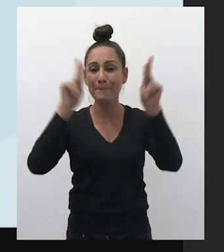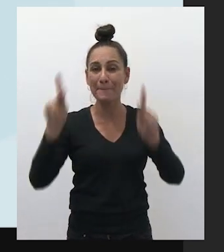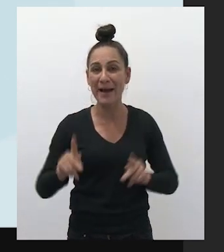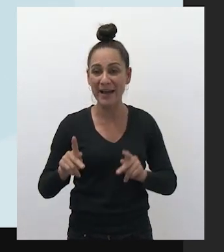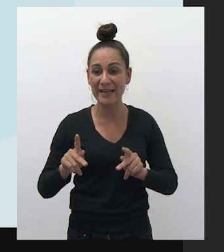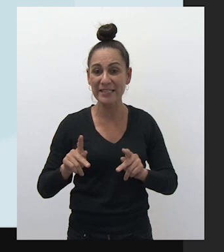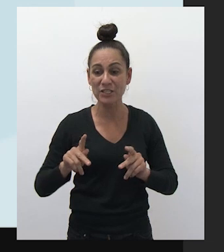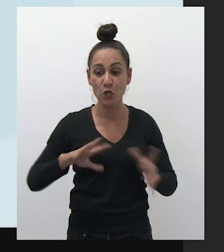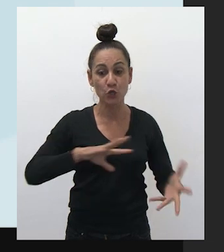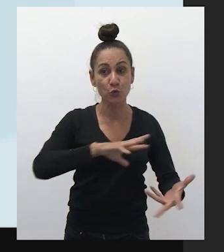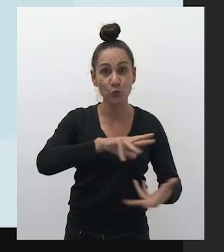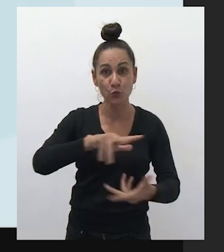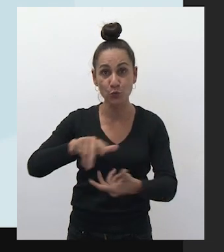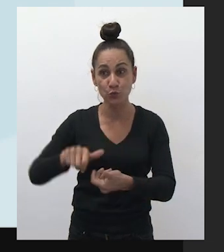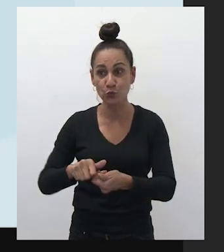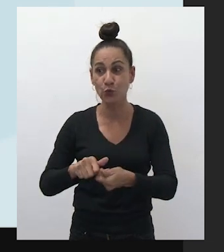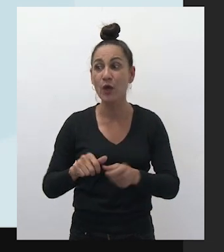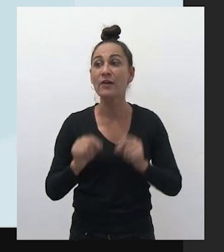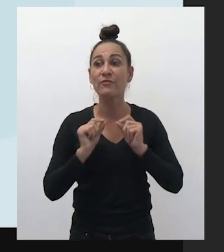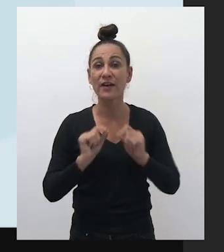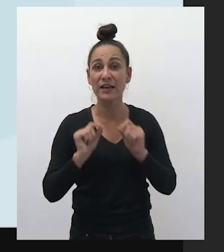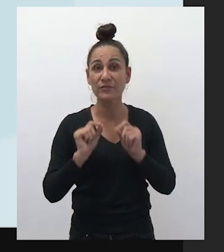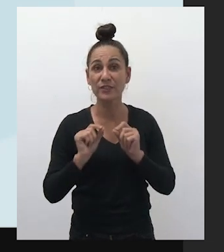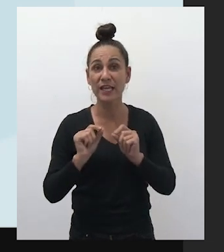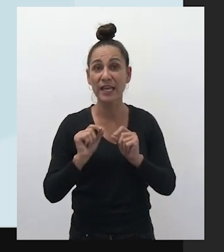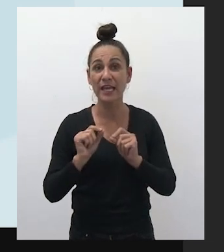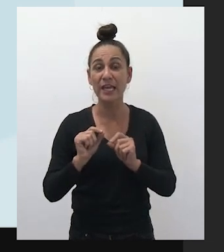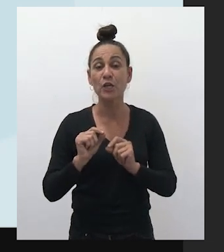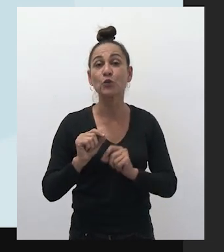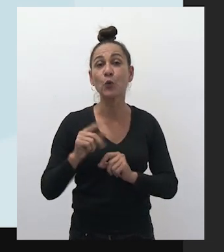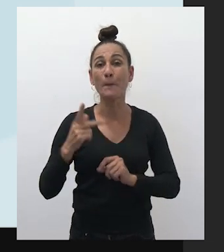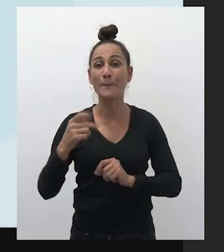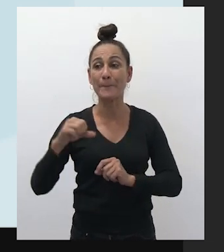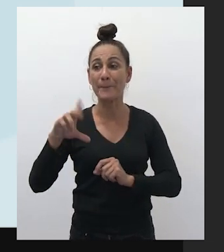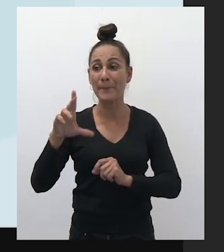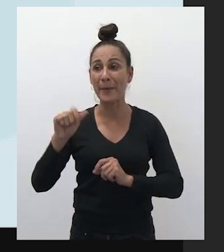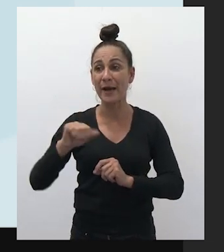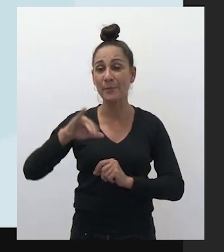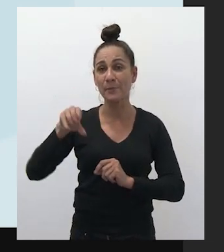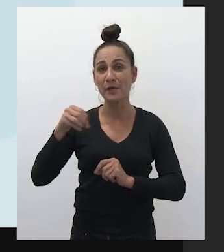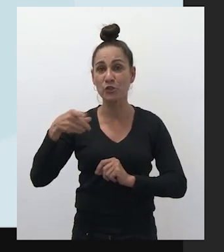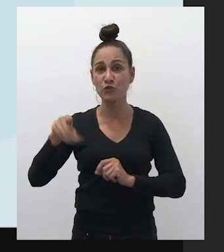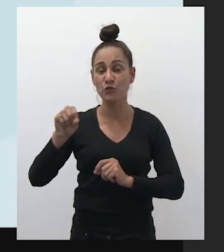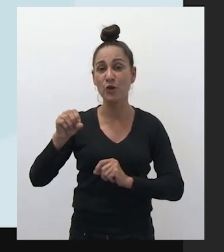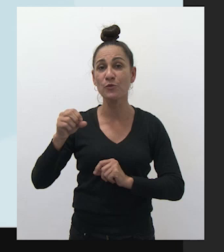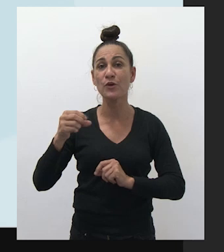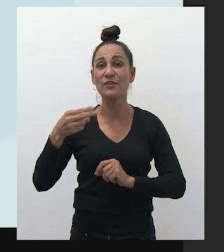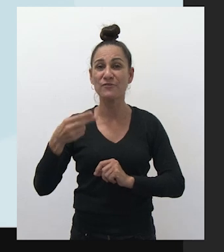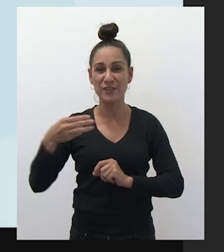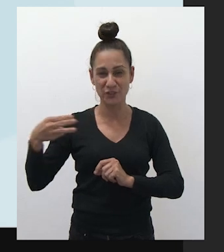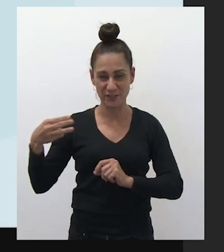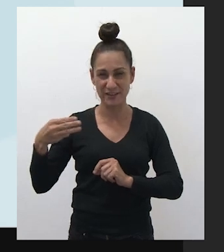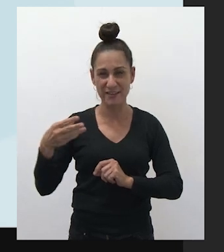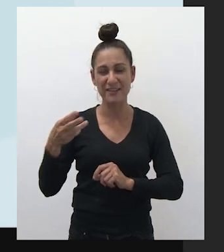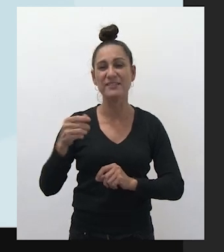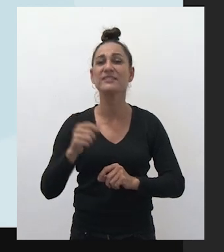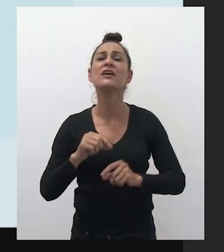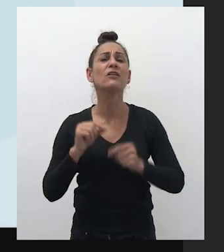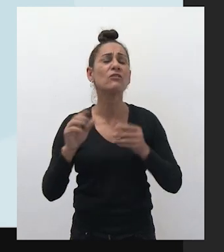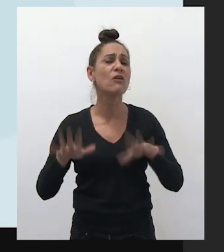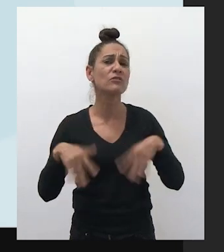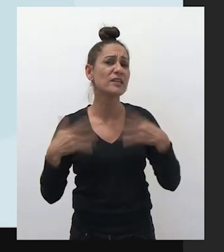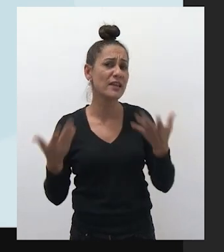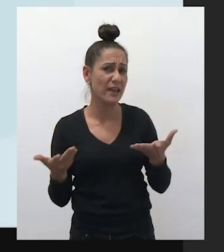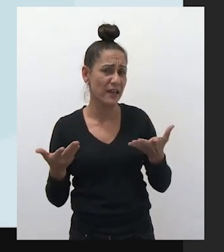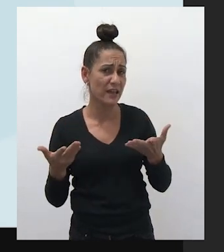que fala exatamente isso, da lavra do Papa João XXIII, que já foi canonizado, portanto, São João XXIII. Qual que é